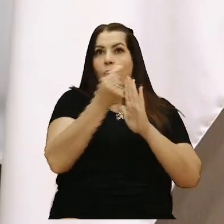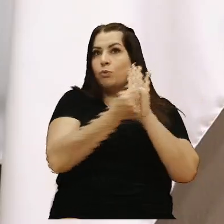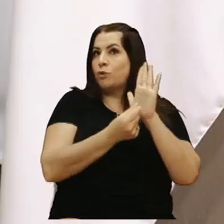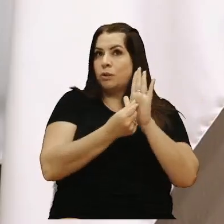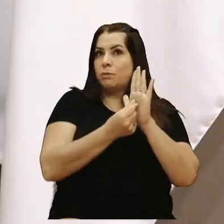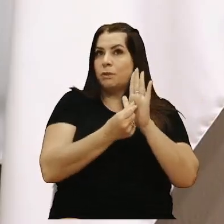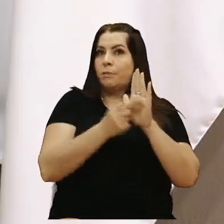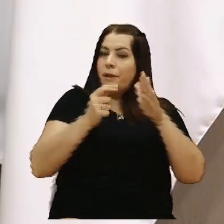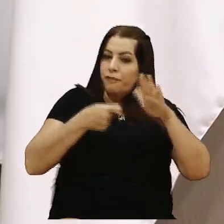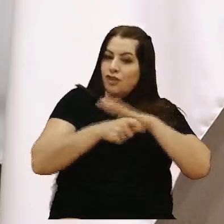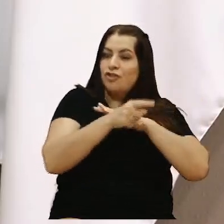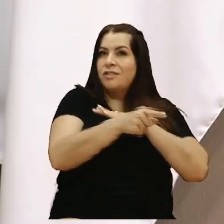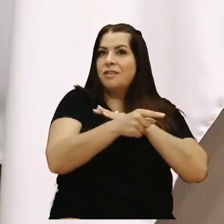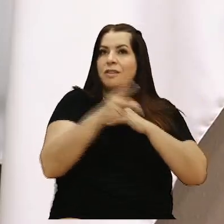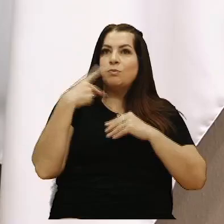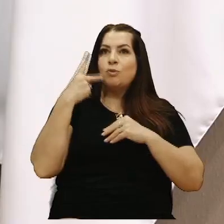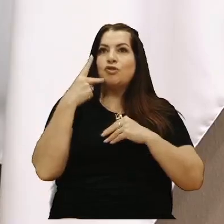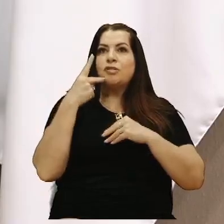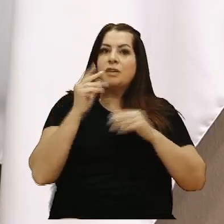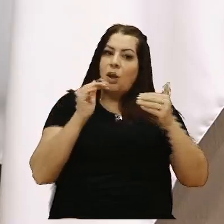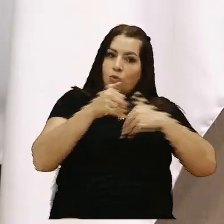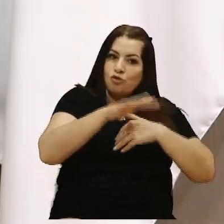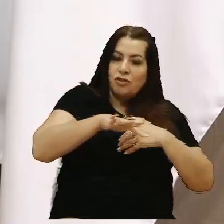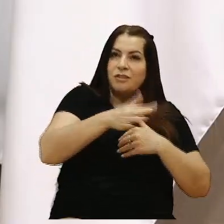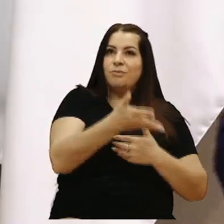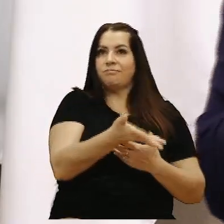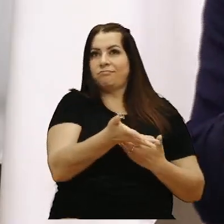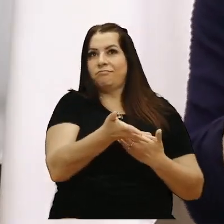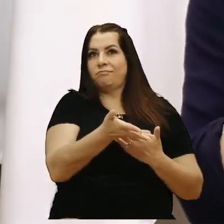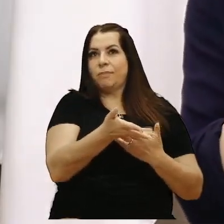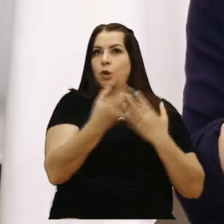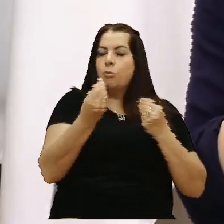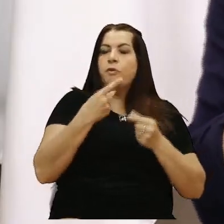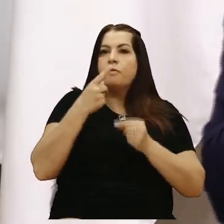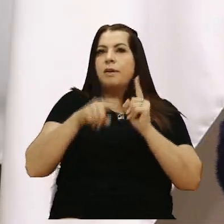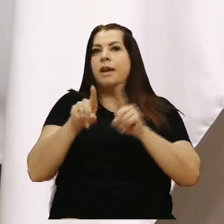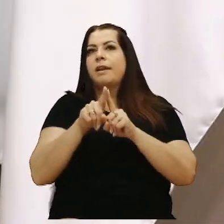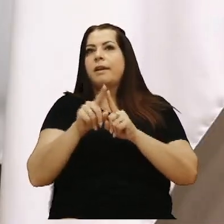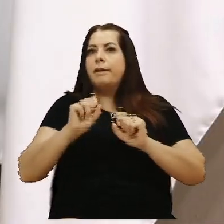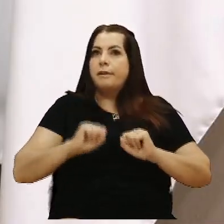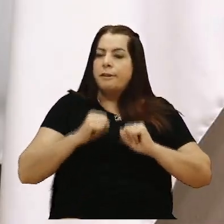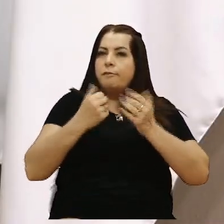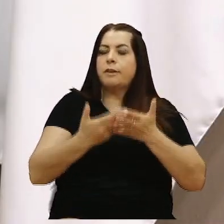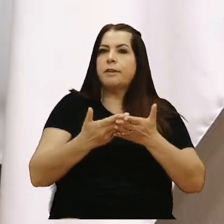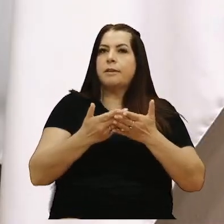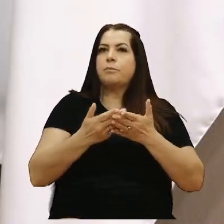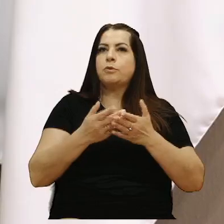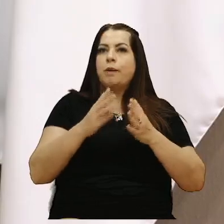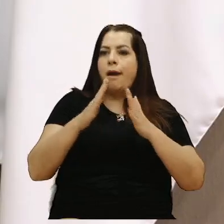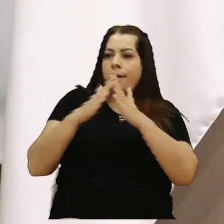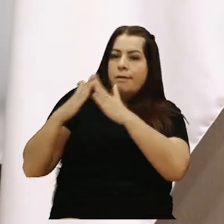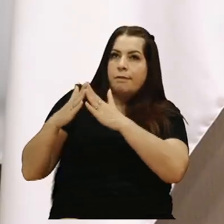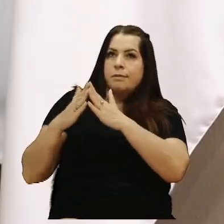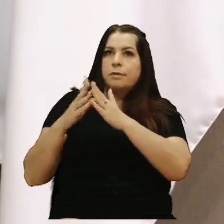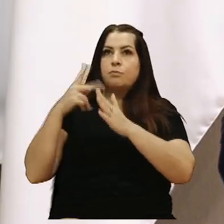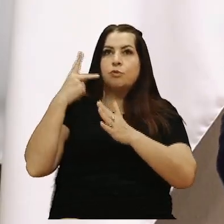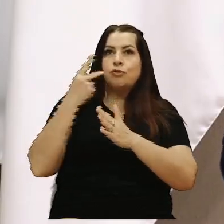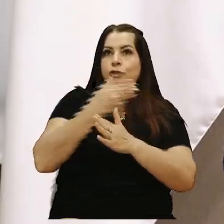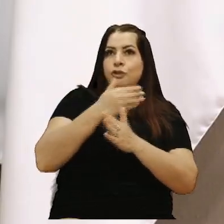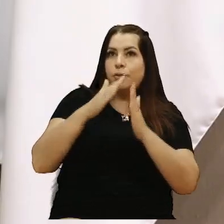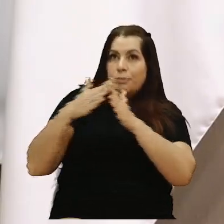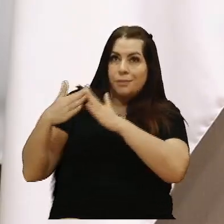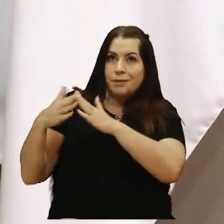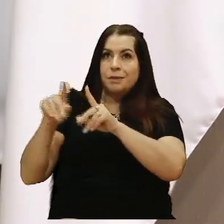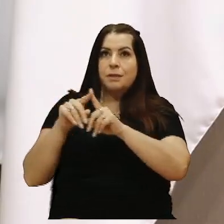para poder investir nas políticas de autismo? Como dizer que defendemos a habitação, a política de habitação,